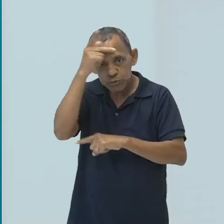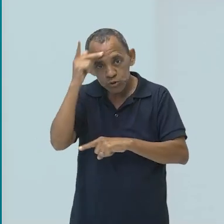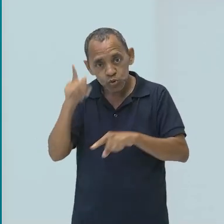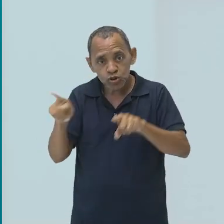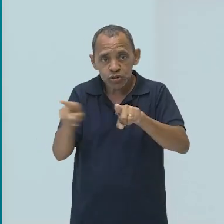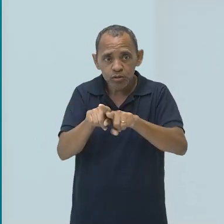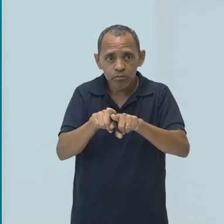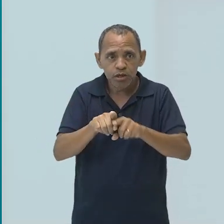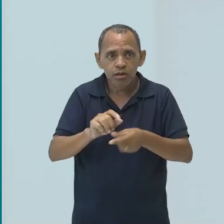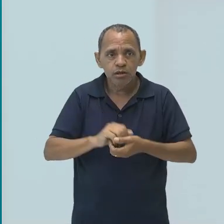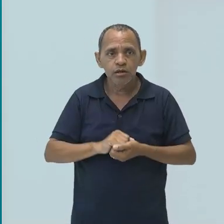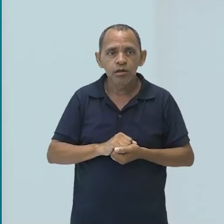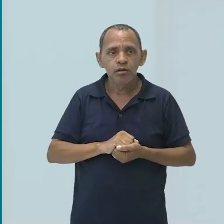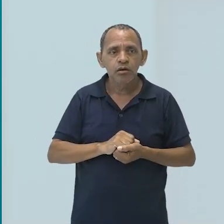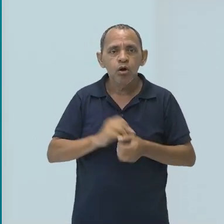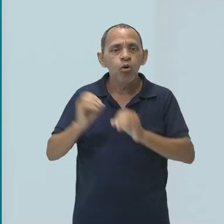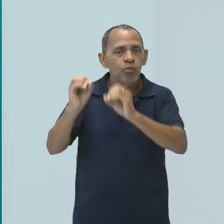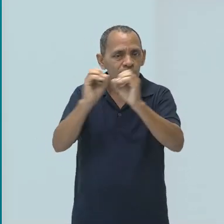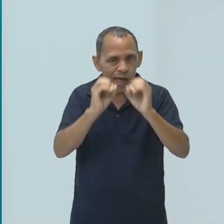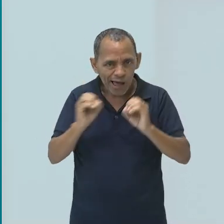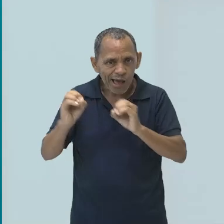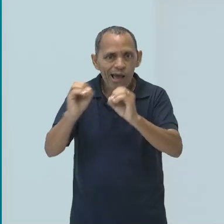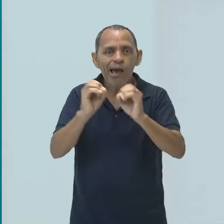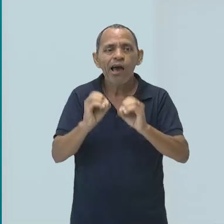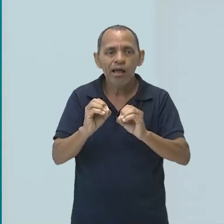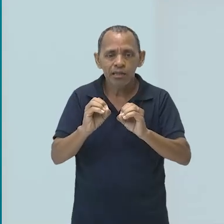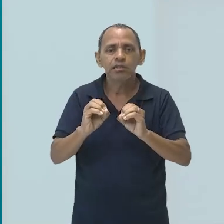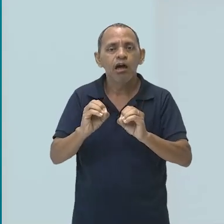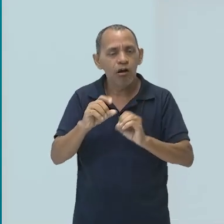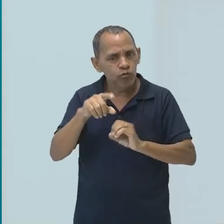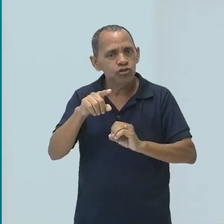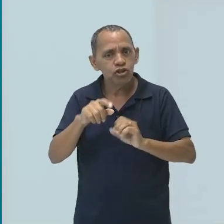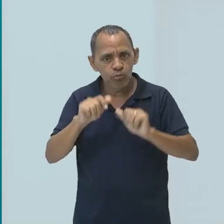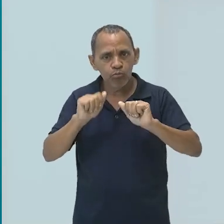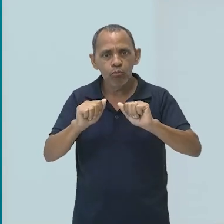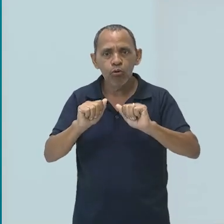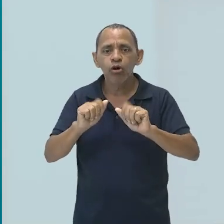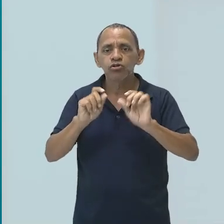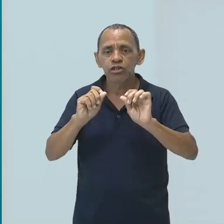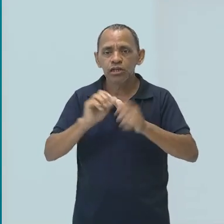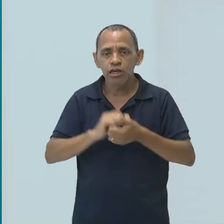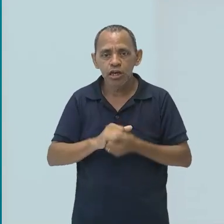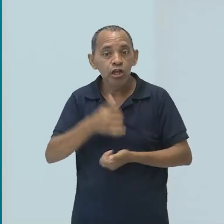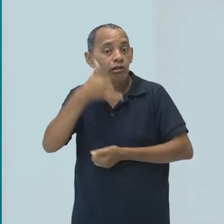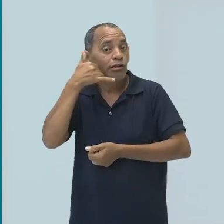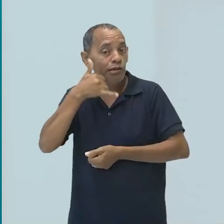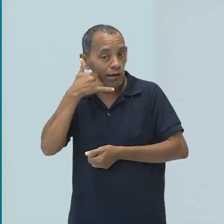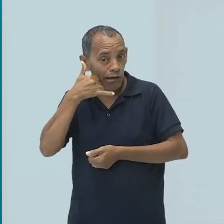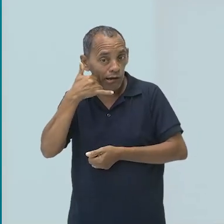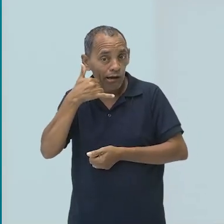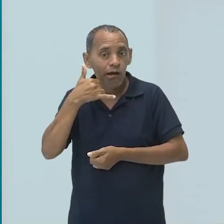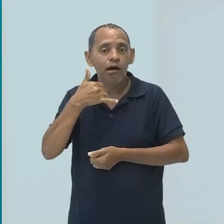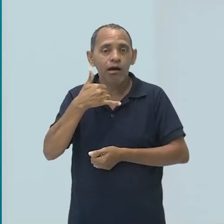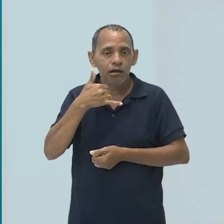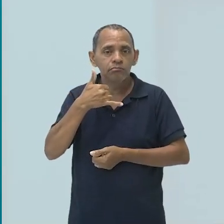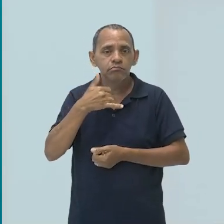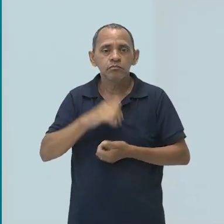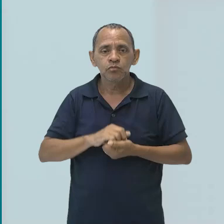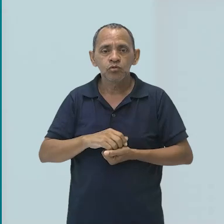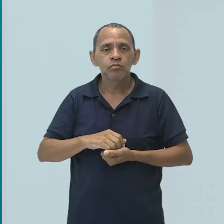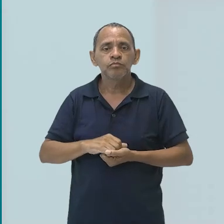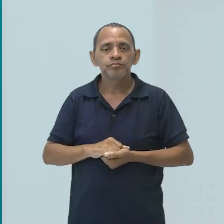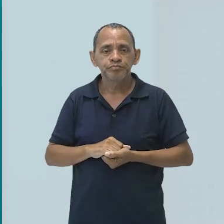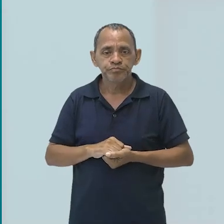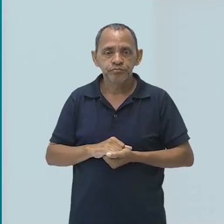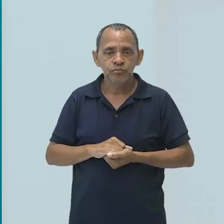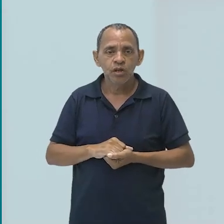iminente perigo, ou não pedir, nesses casos, o socorro da autoridade pública, é passível de